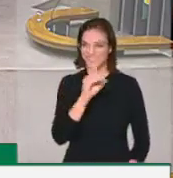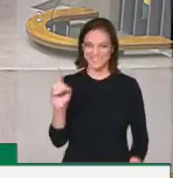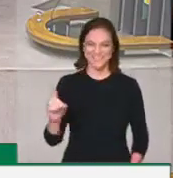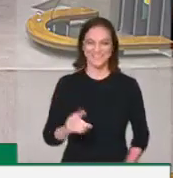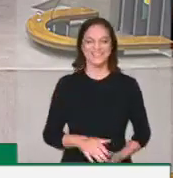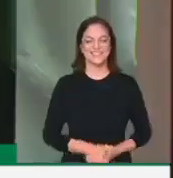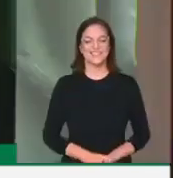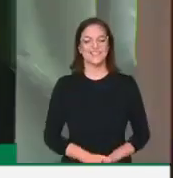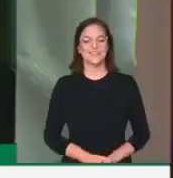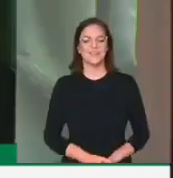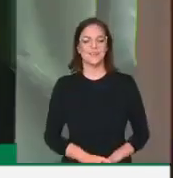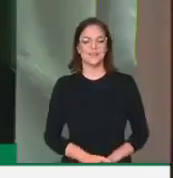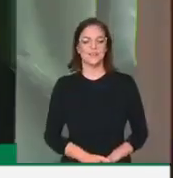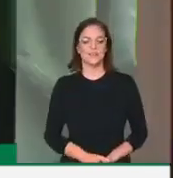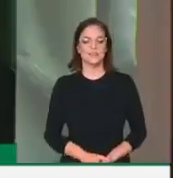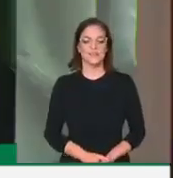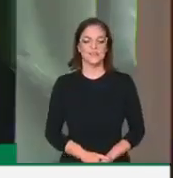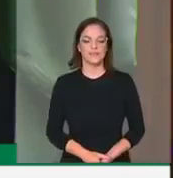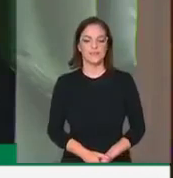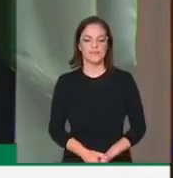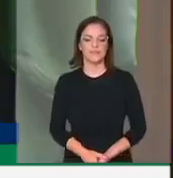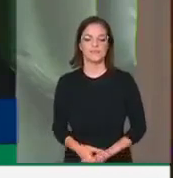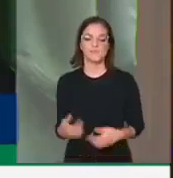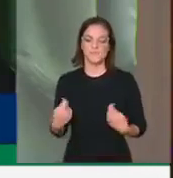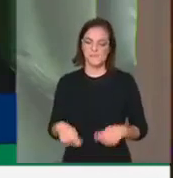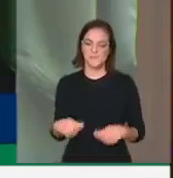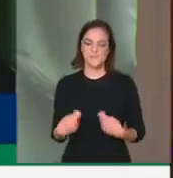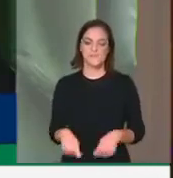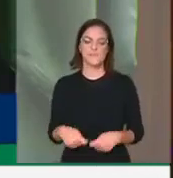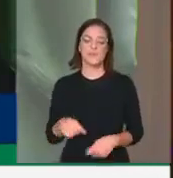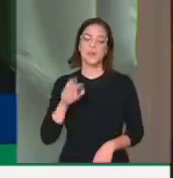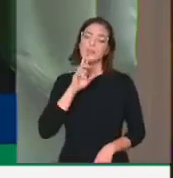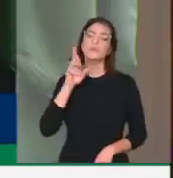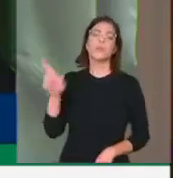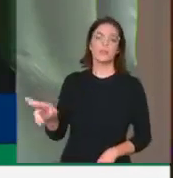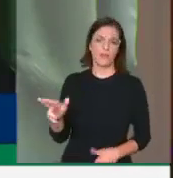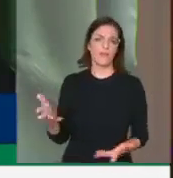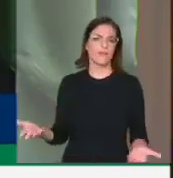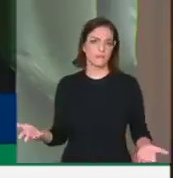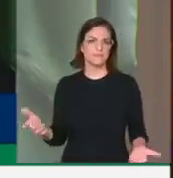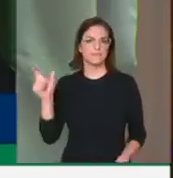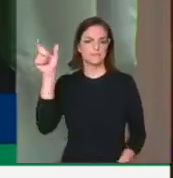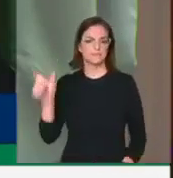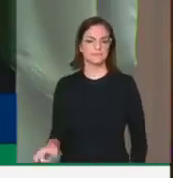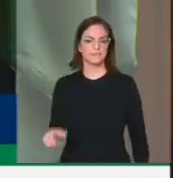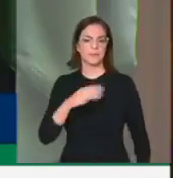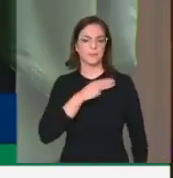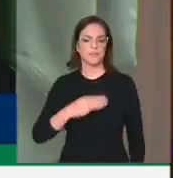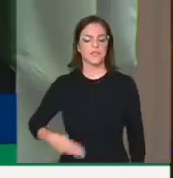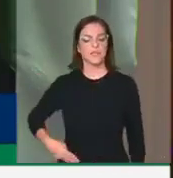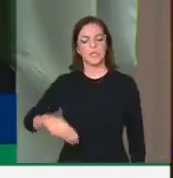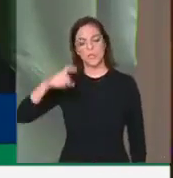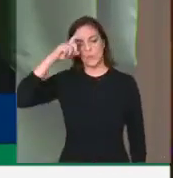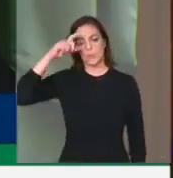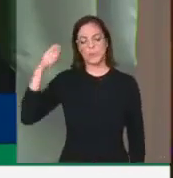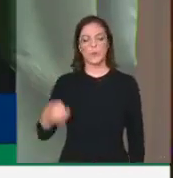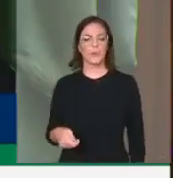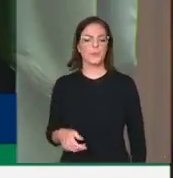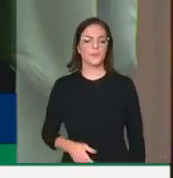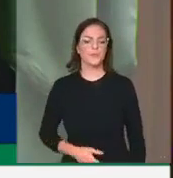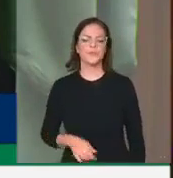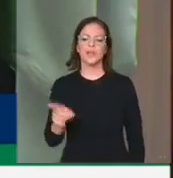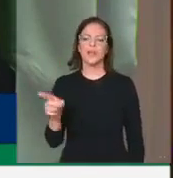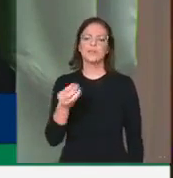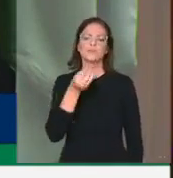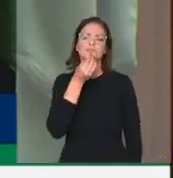Quero responder aqui, no lugar que tem que ser feito, ao ministro Sérgio Moro. O ministro Sérgio Moro perdeu uma excelente oportunidade de ficar calado,